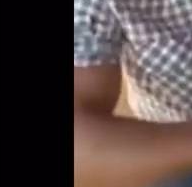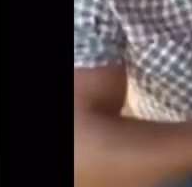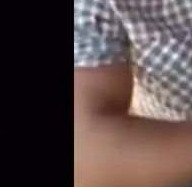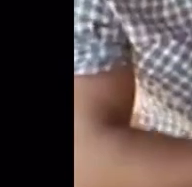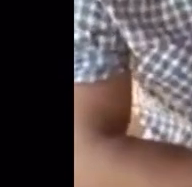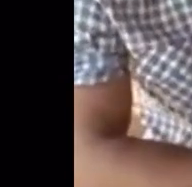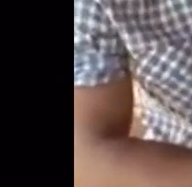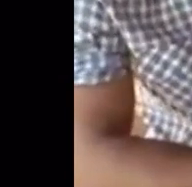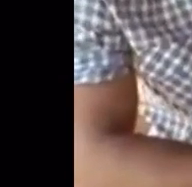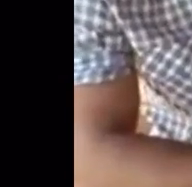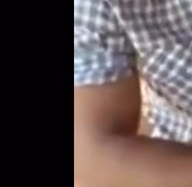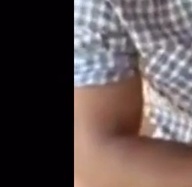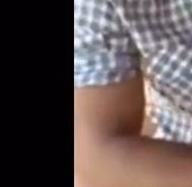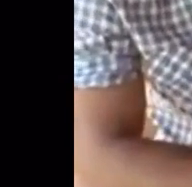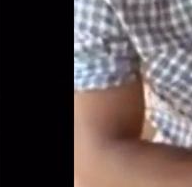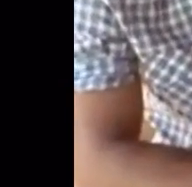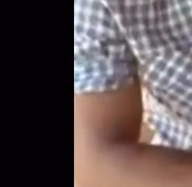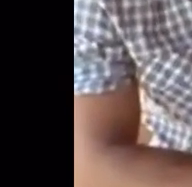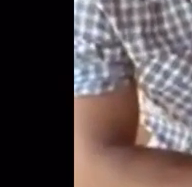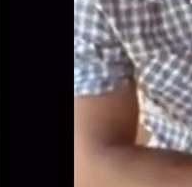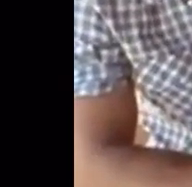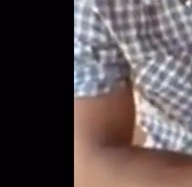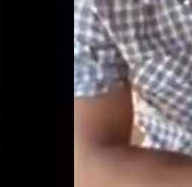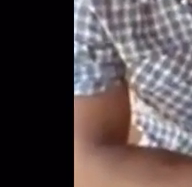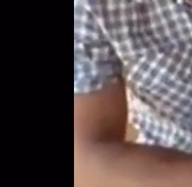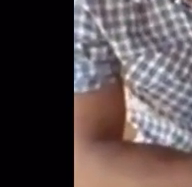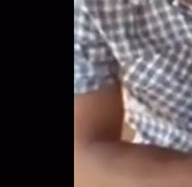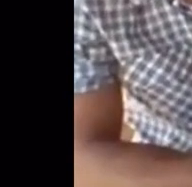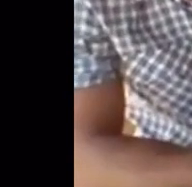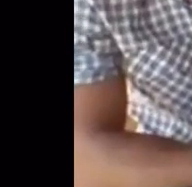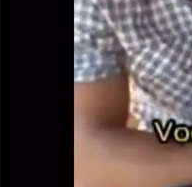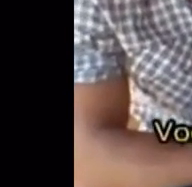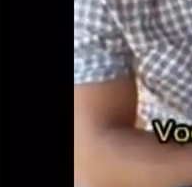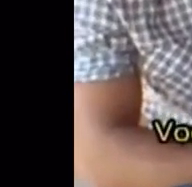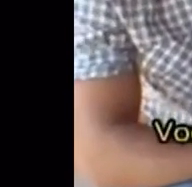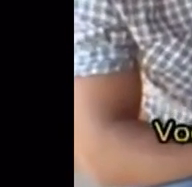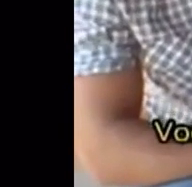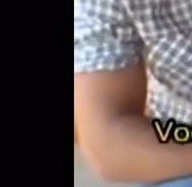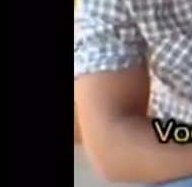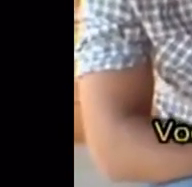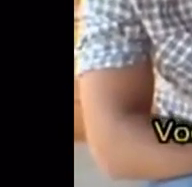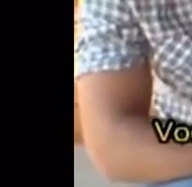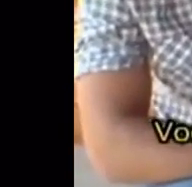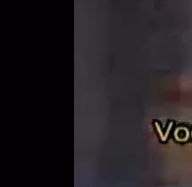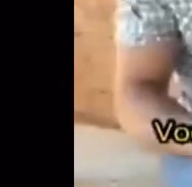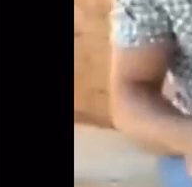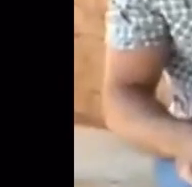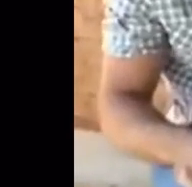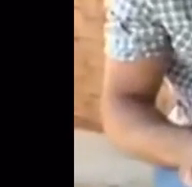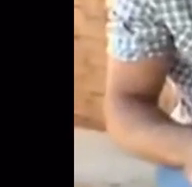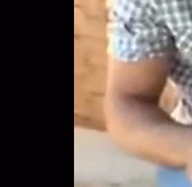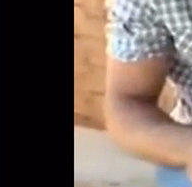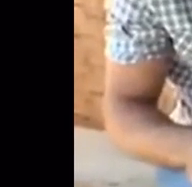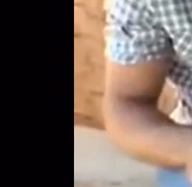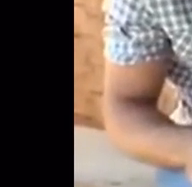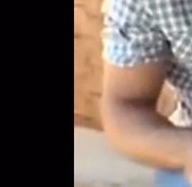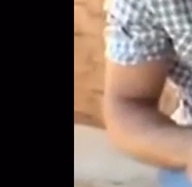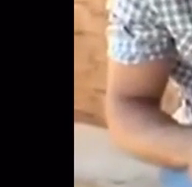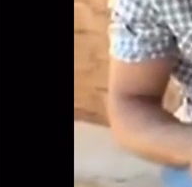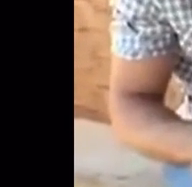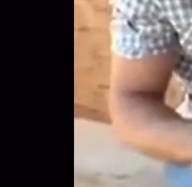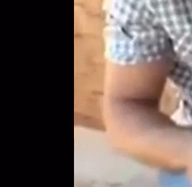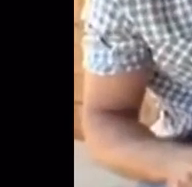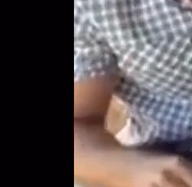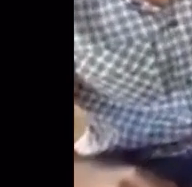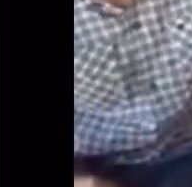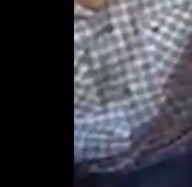tarde, de dia, de noite? À tarde, às vezes de manhã. Rapaz, aqui não é brincadeira não, rapaz. Você acorda aqui e já tem forró nos pontos. Estou em Campina